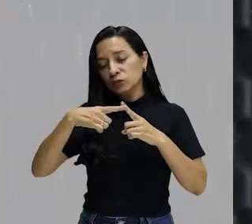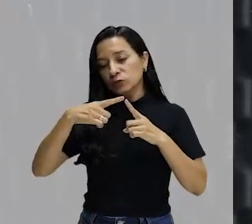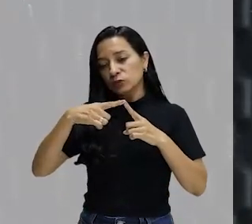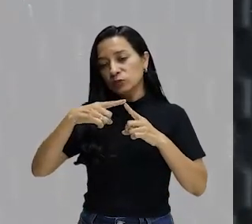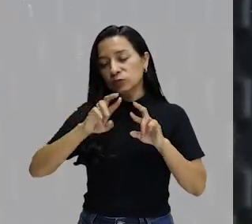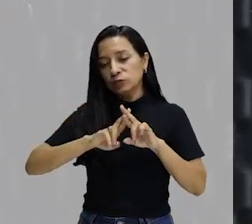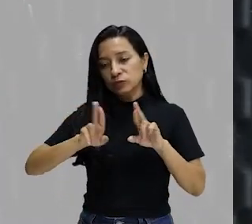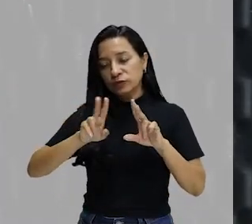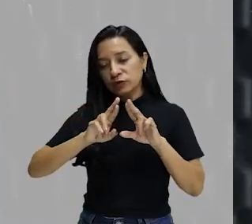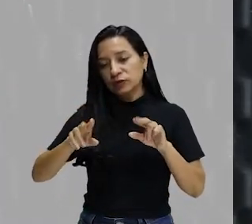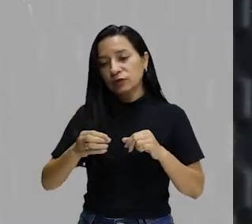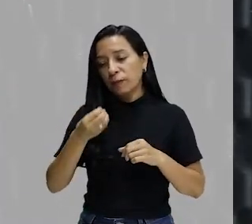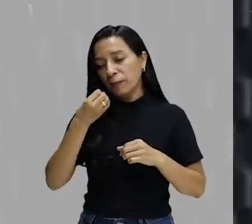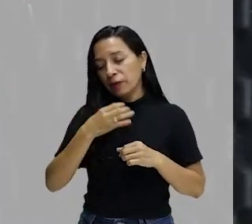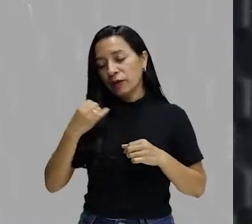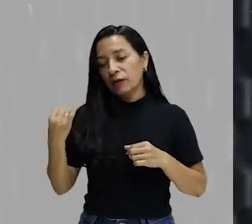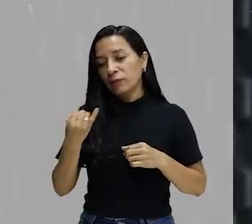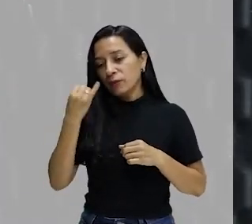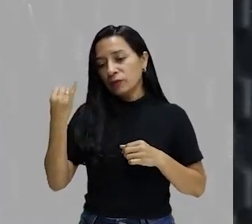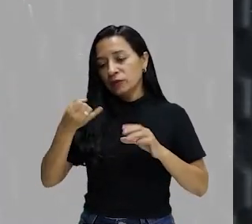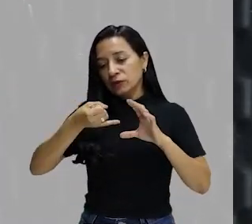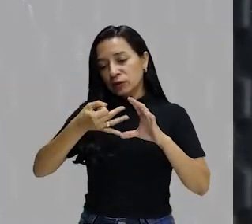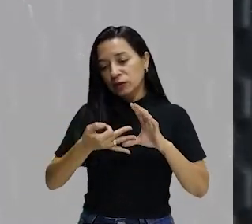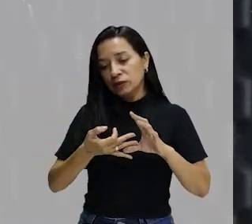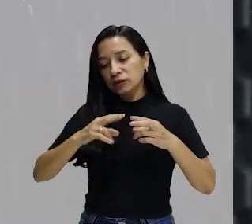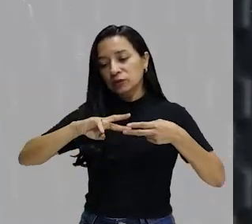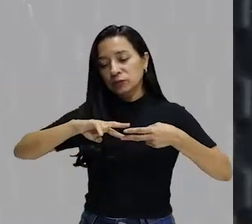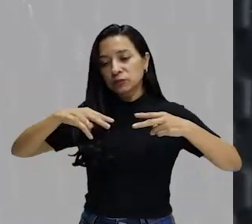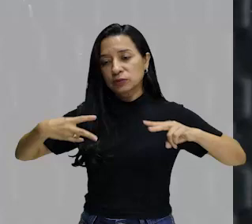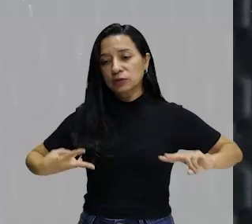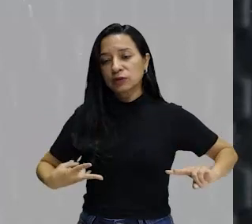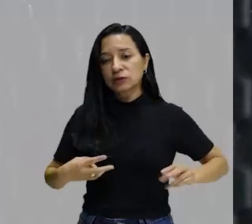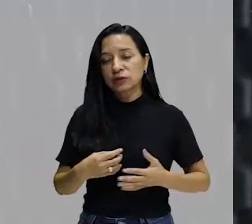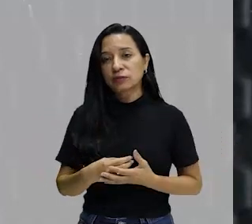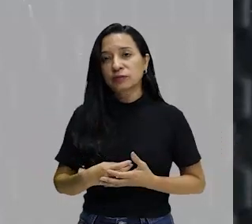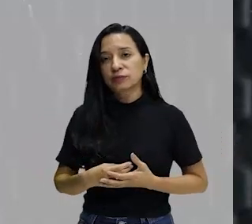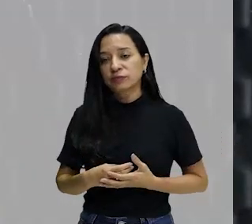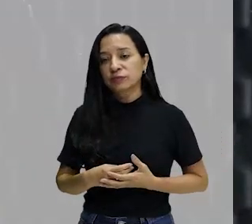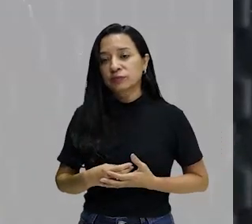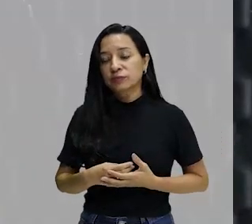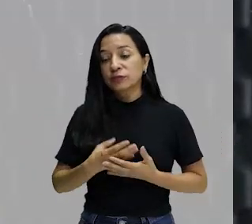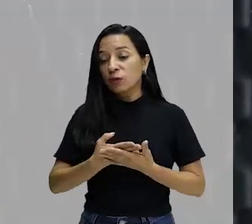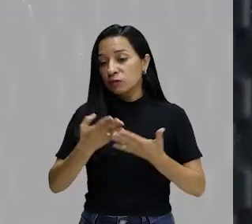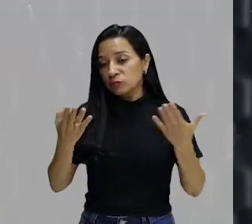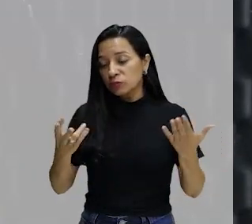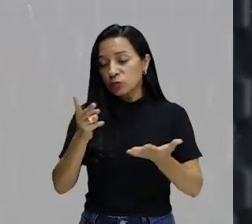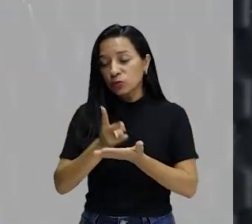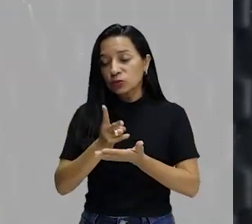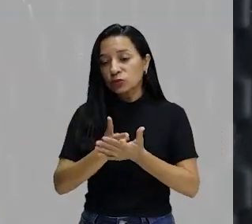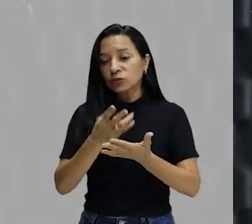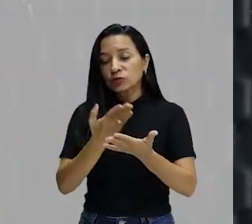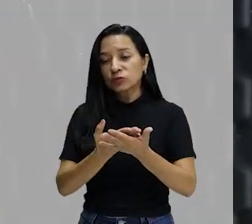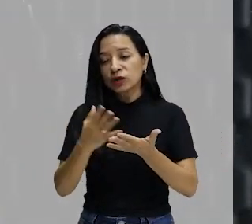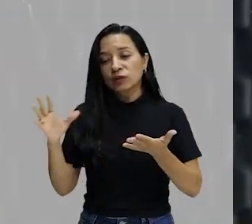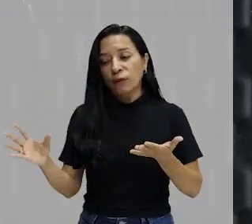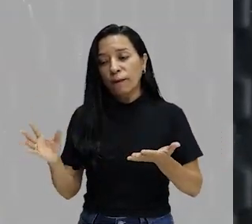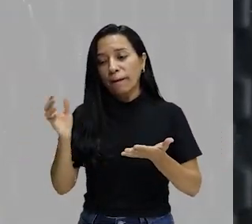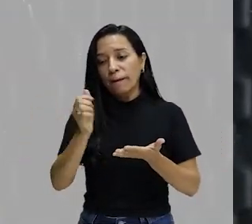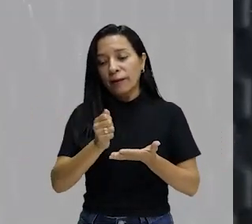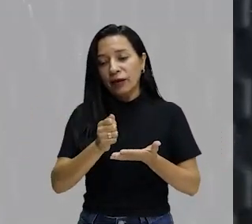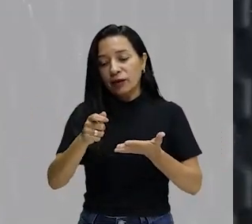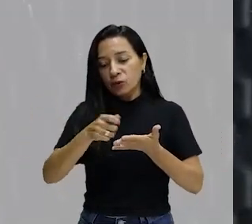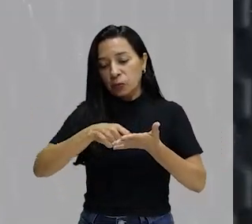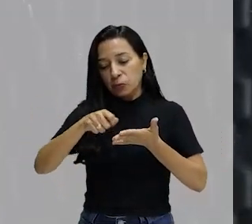interessante sobre essas características genéticas. Pessoal, continue estudando, pegue o caderno de vocês, treinem